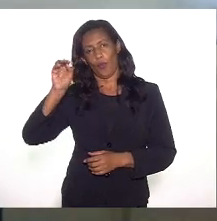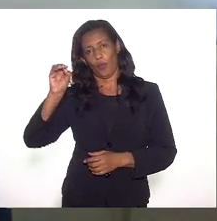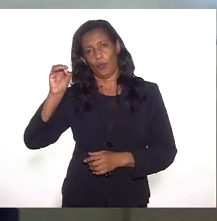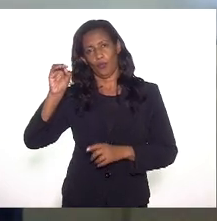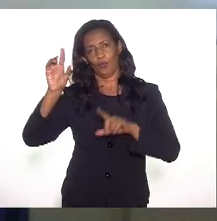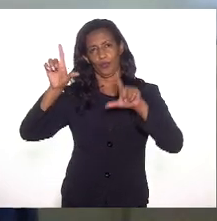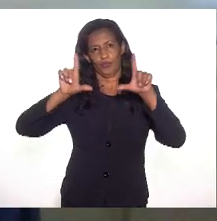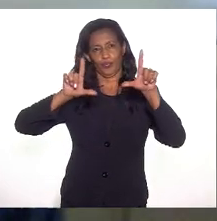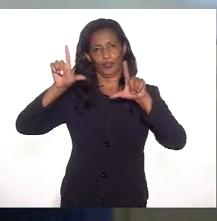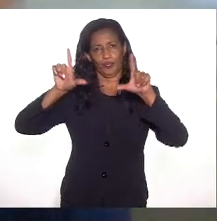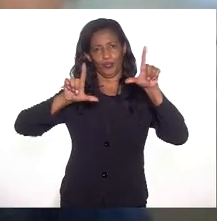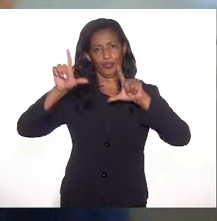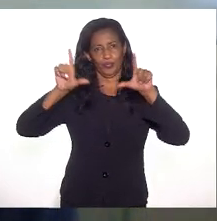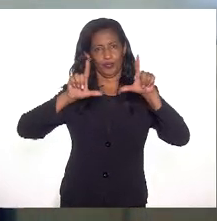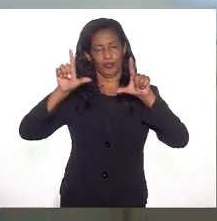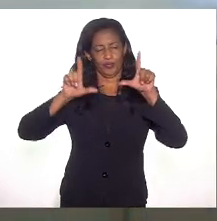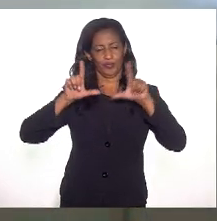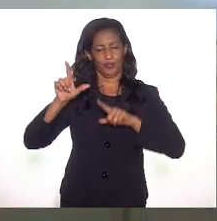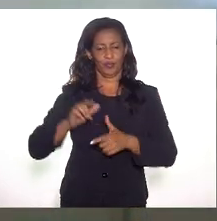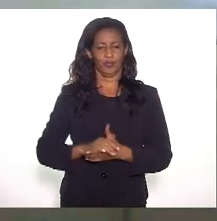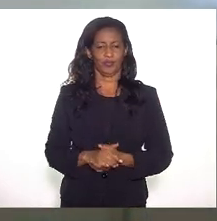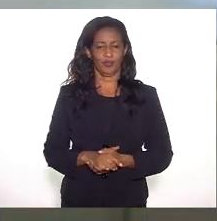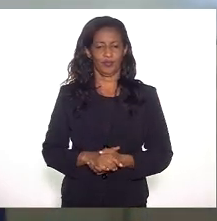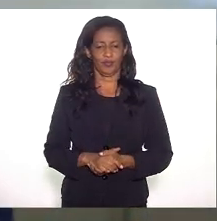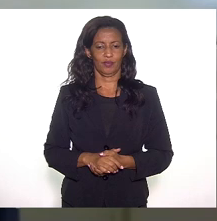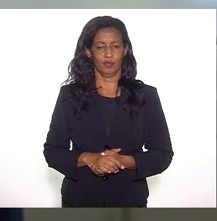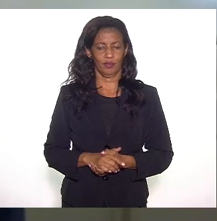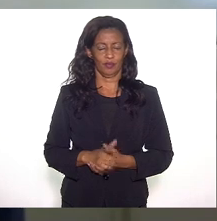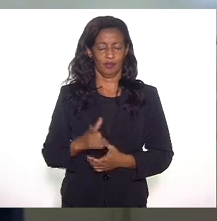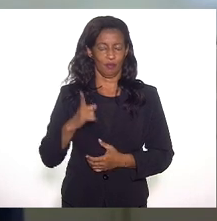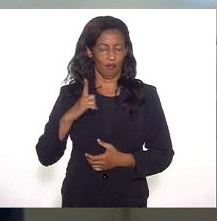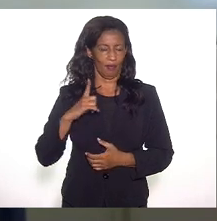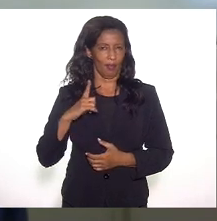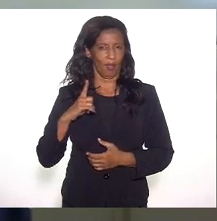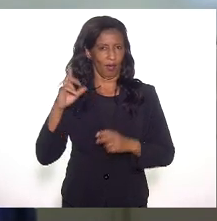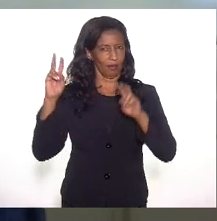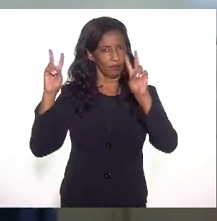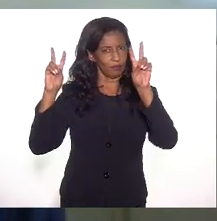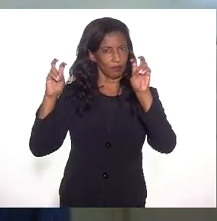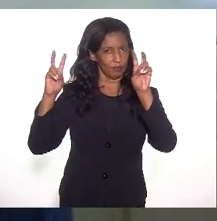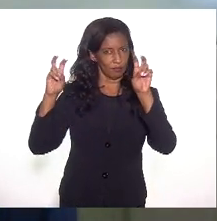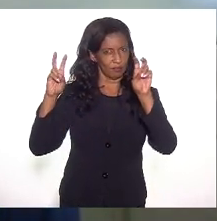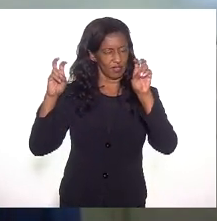saiu uma matéria do persistente e excelente